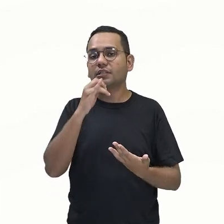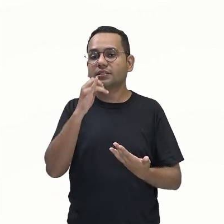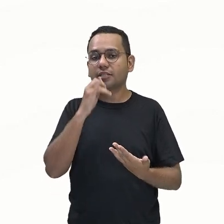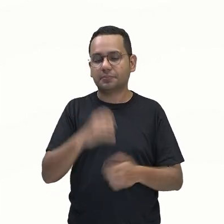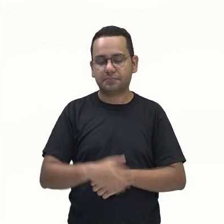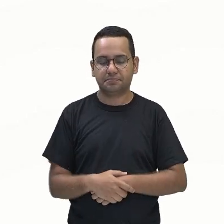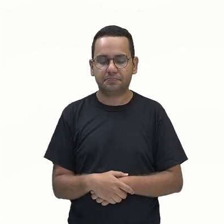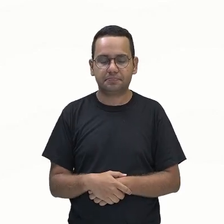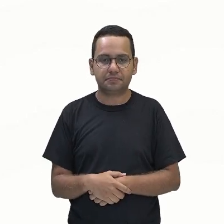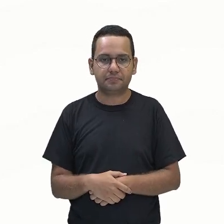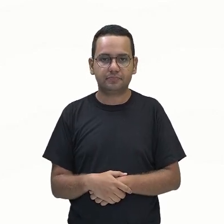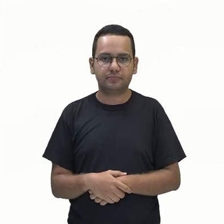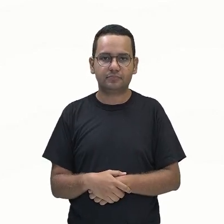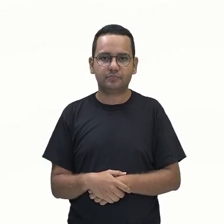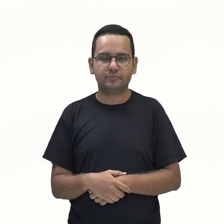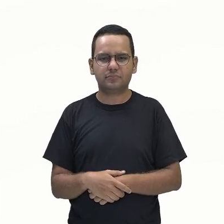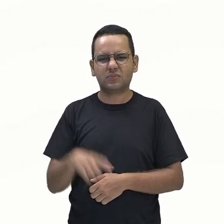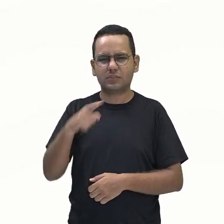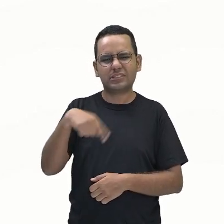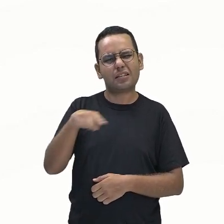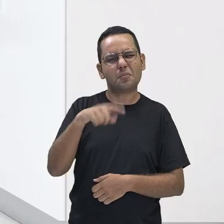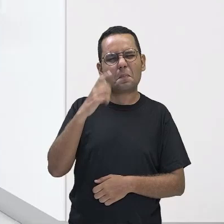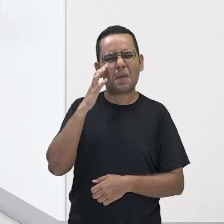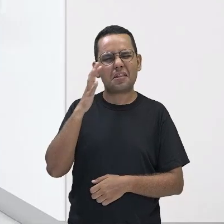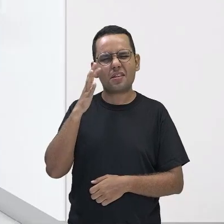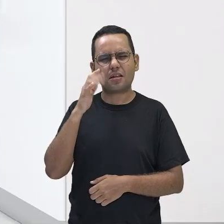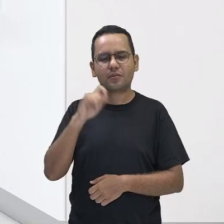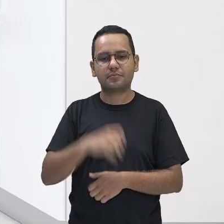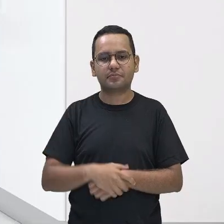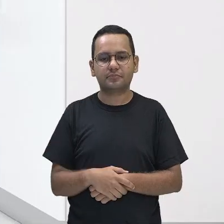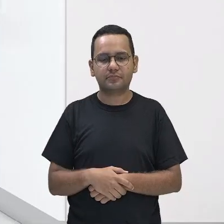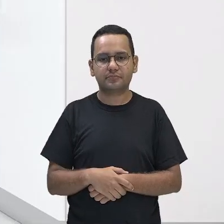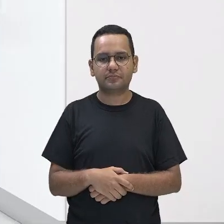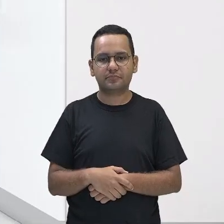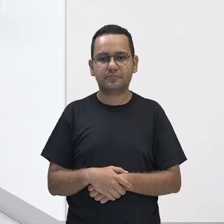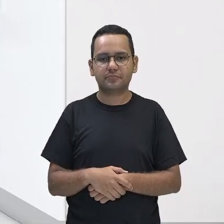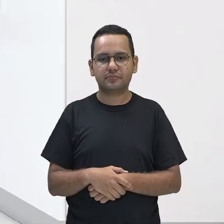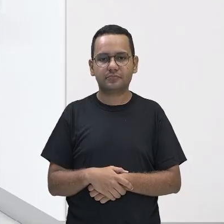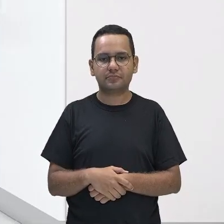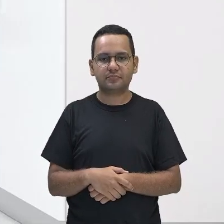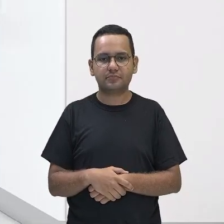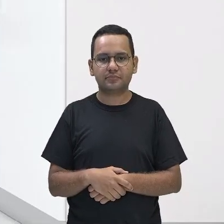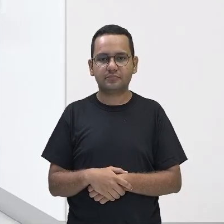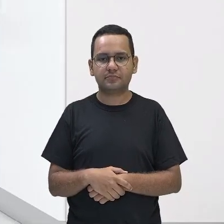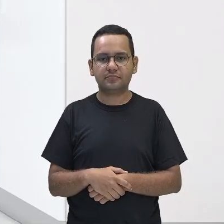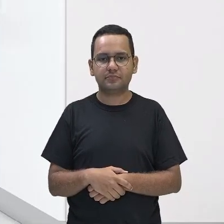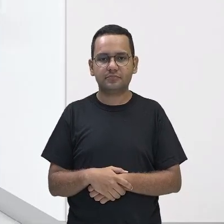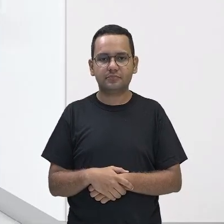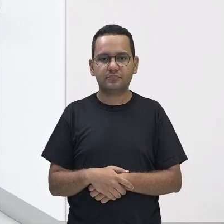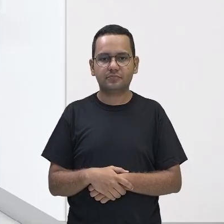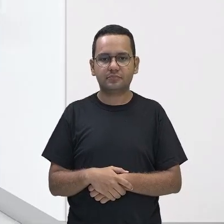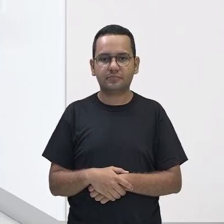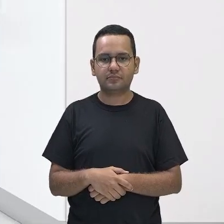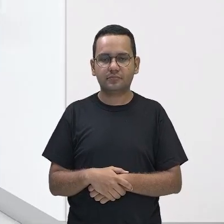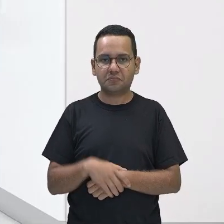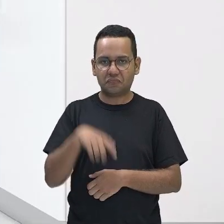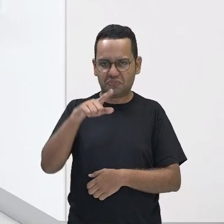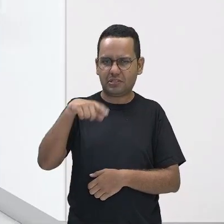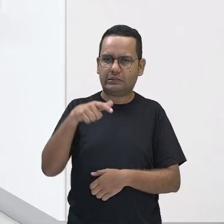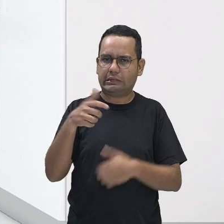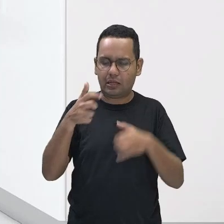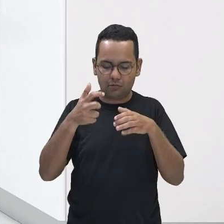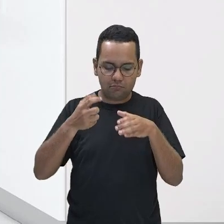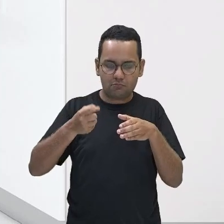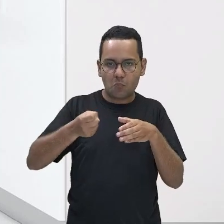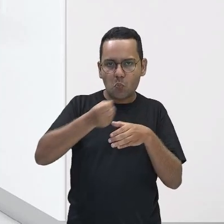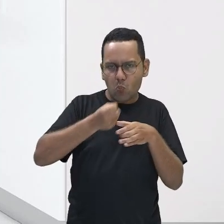dia. Imaginem vocês, se vocês estiverem tipo assim, querendo preparar um bolo. Você pegou